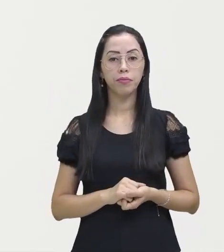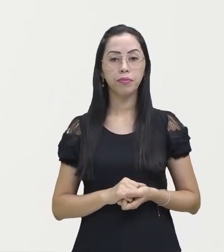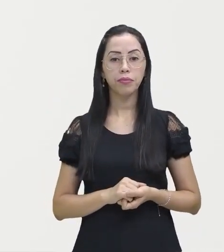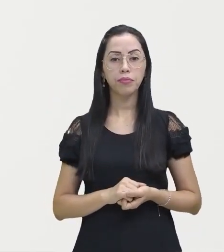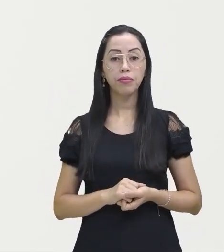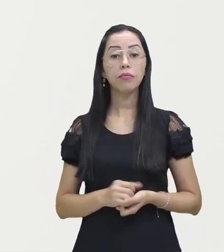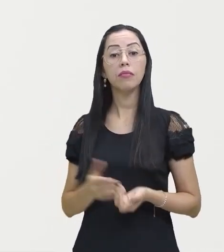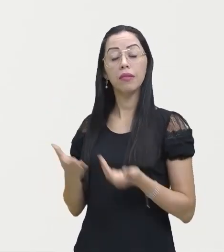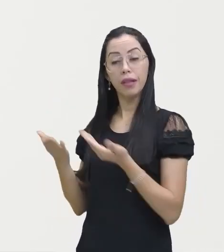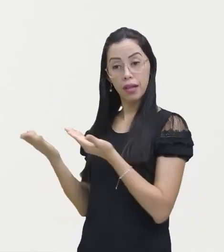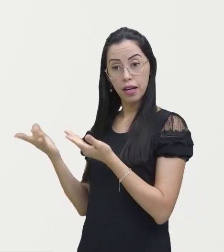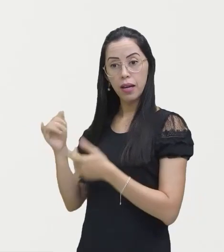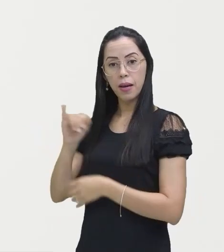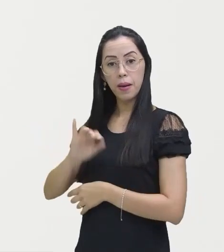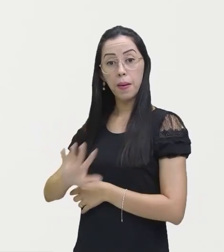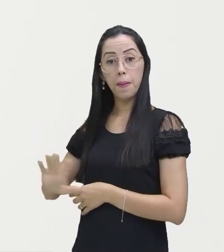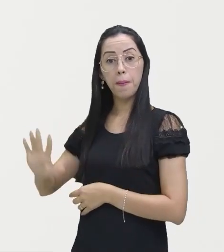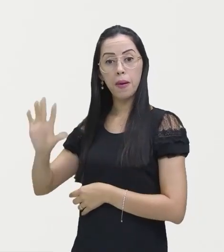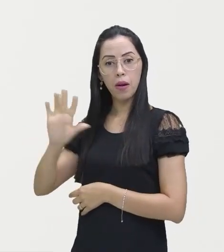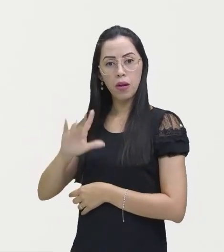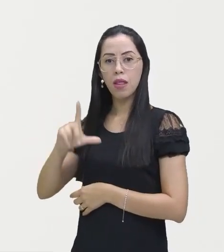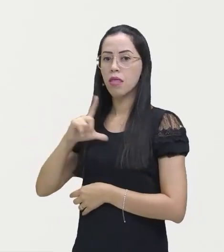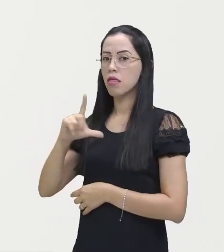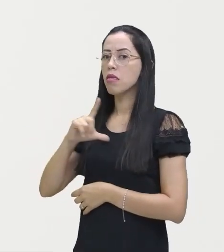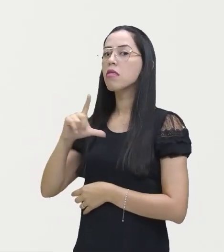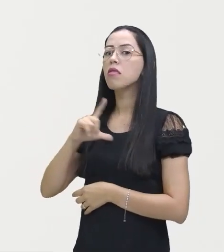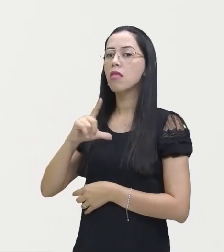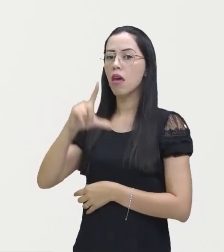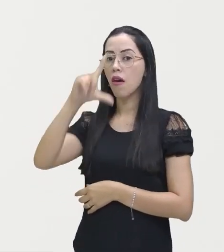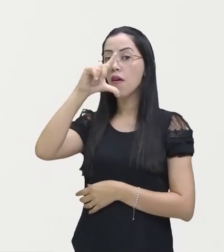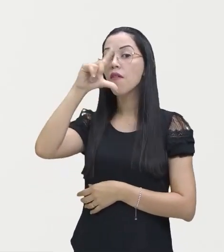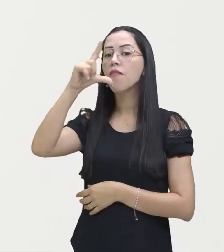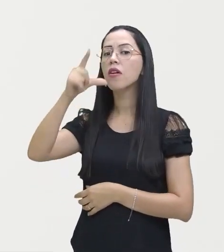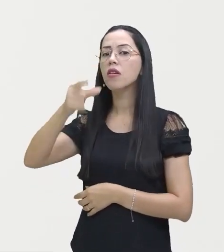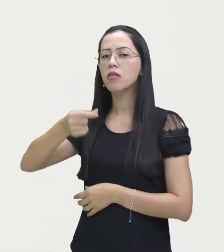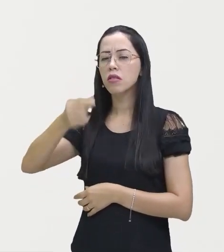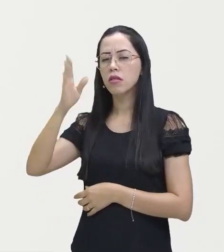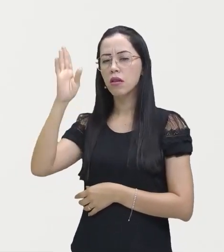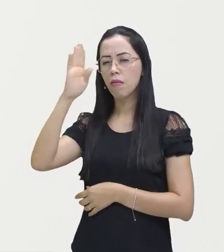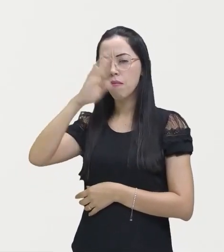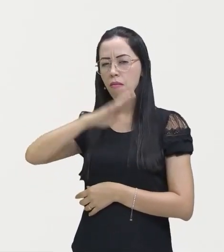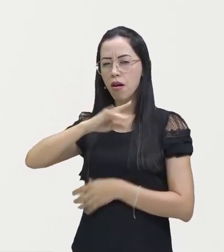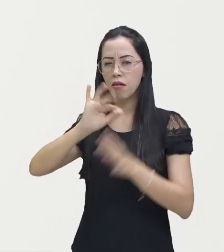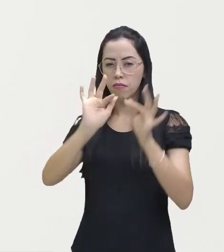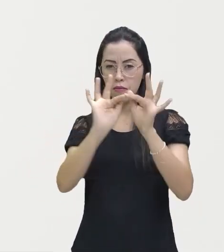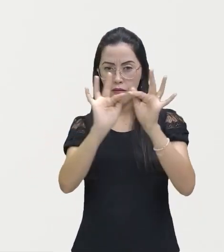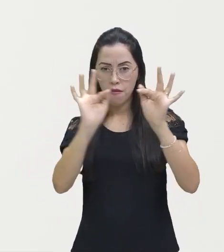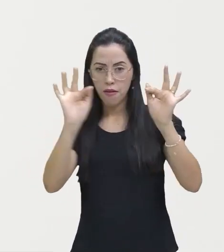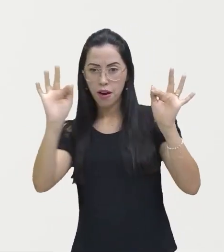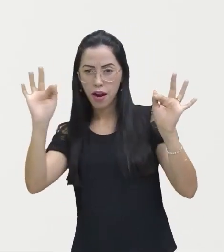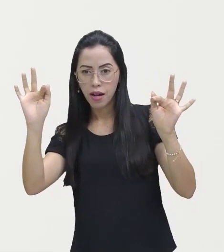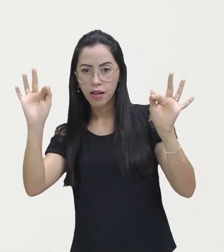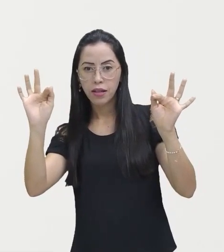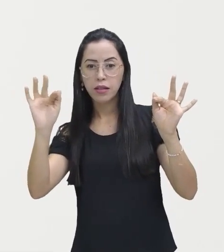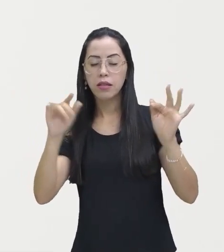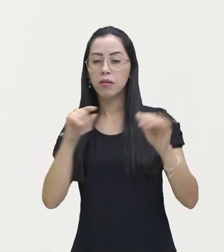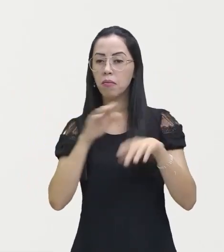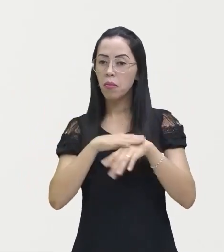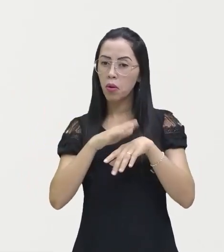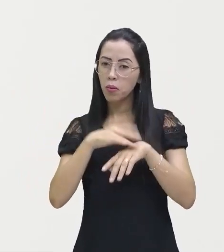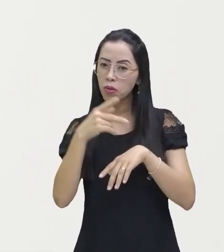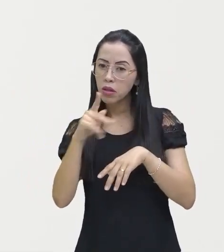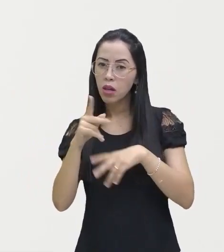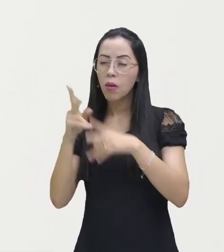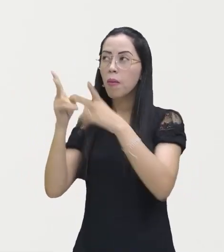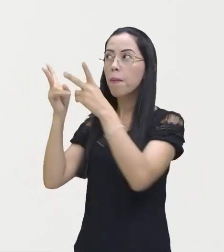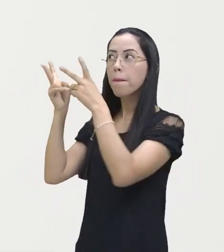nessa imagem aqui que tem uma feiticeira má, com os espaços bem afastados, para que você possa perceber